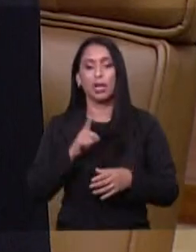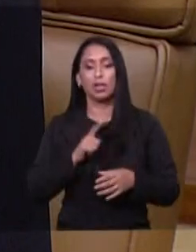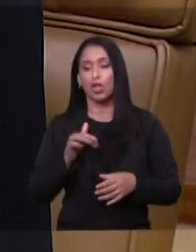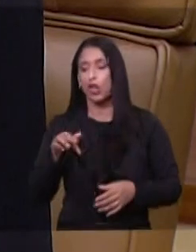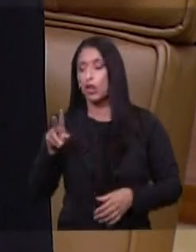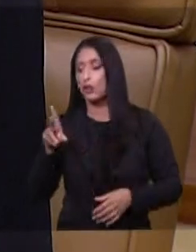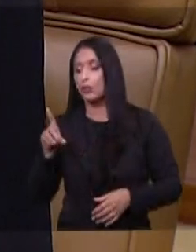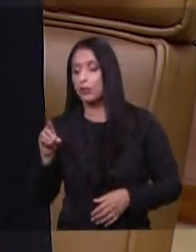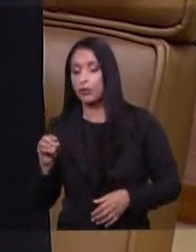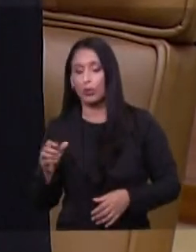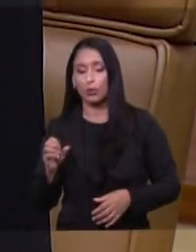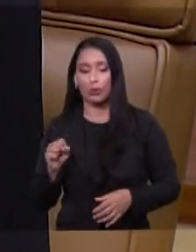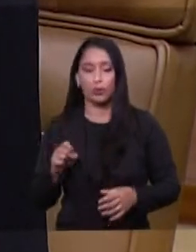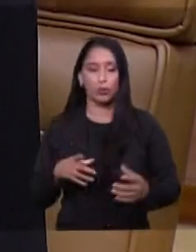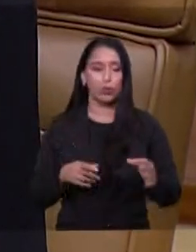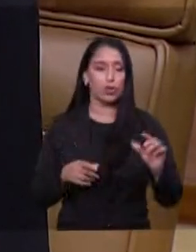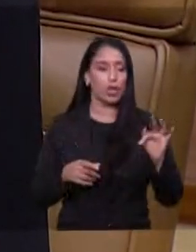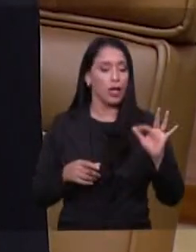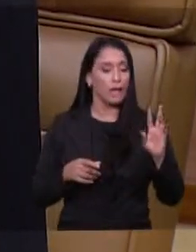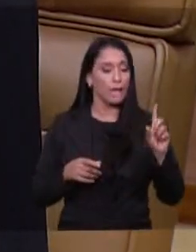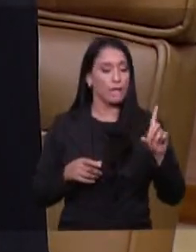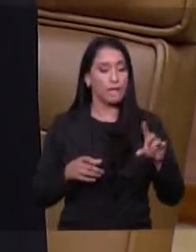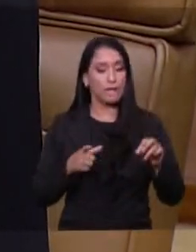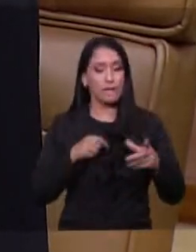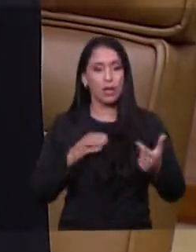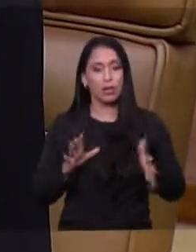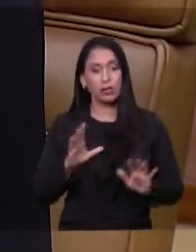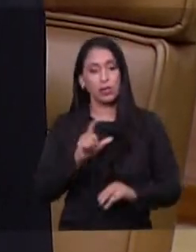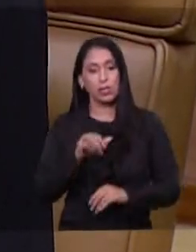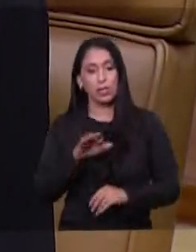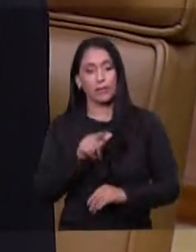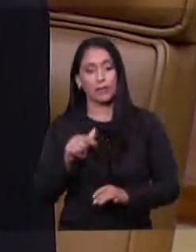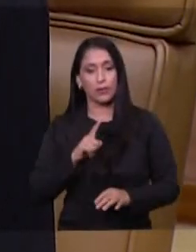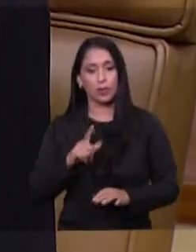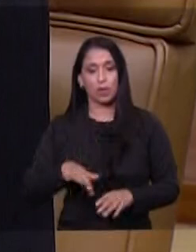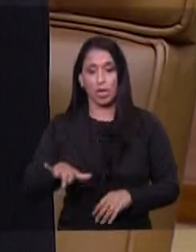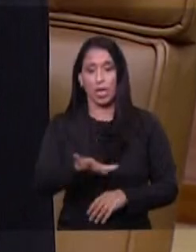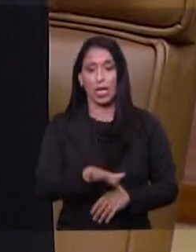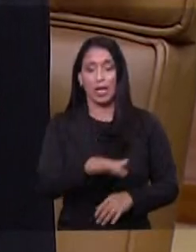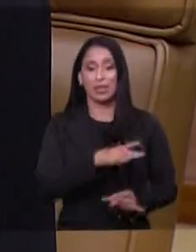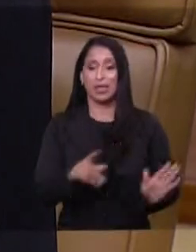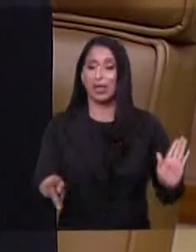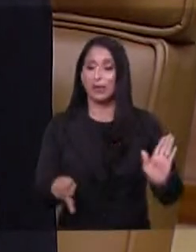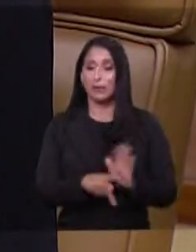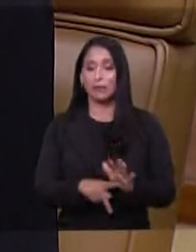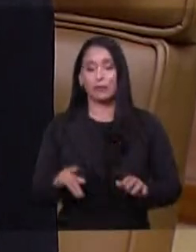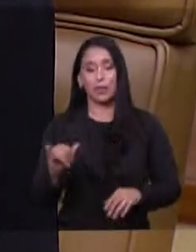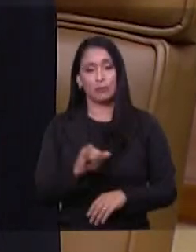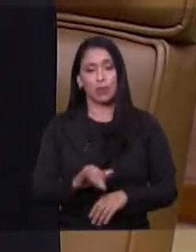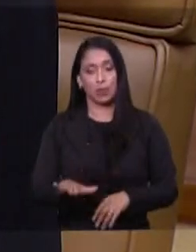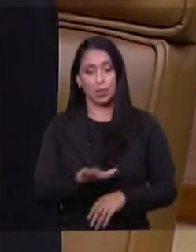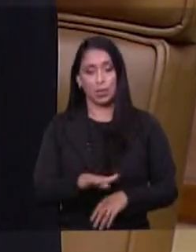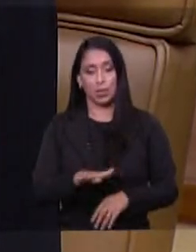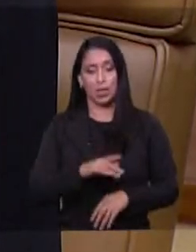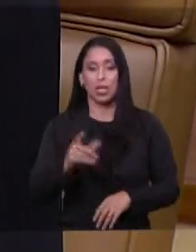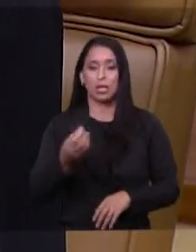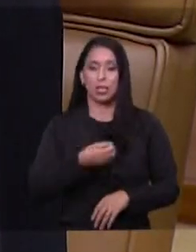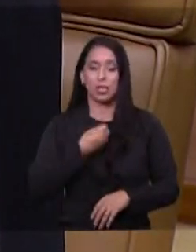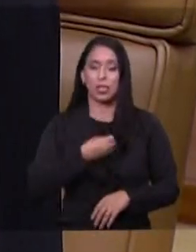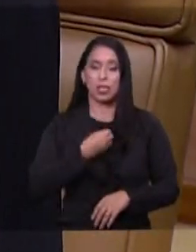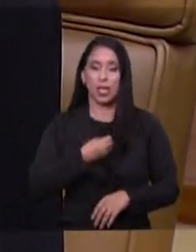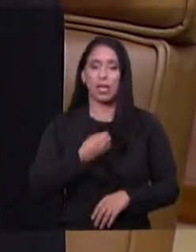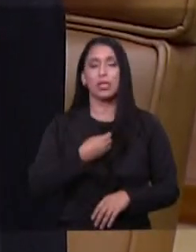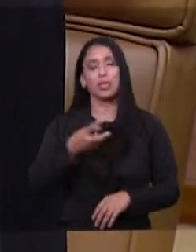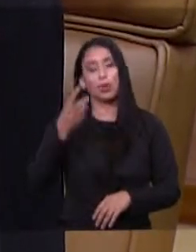Fecho participantes do processo civilizatório nacional em que a terra é fator imprescindível para a sua própria existência e suas manifestações